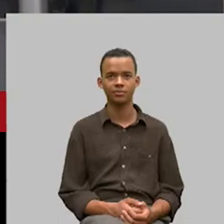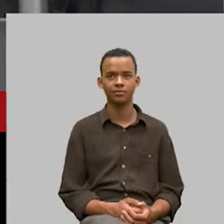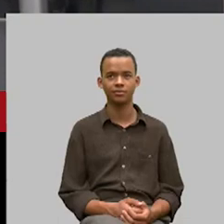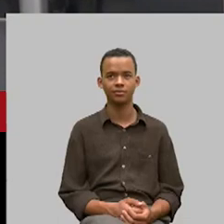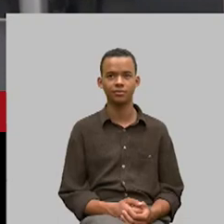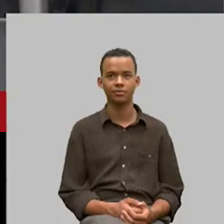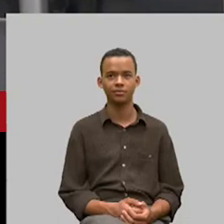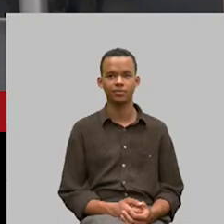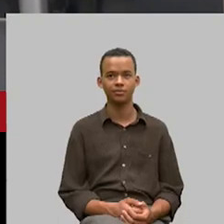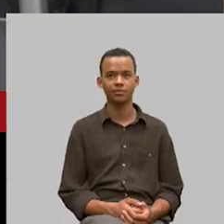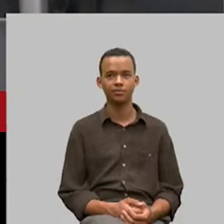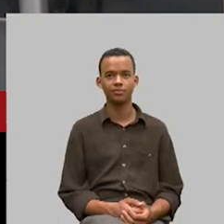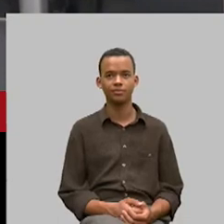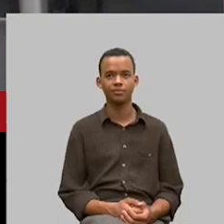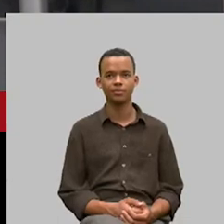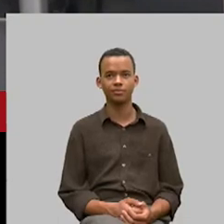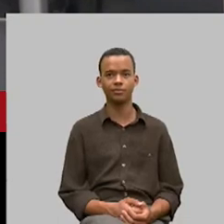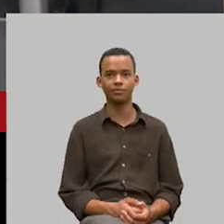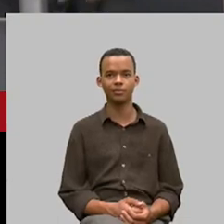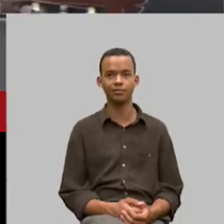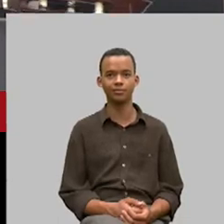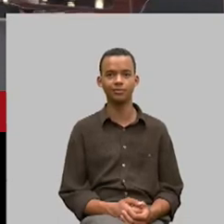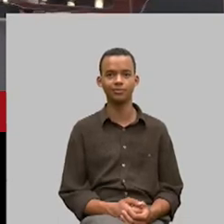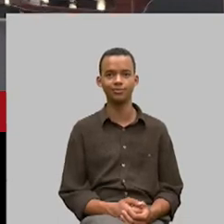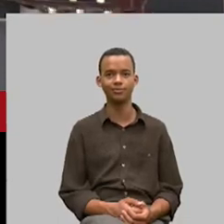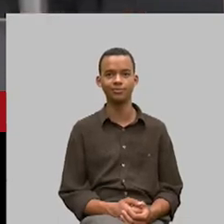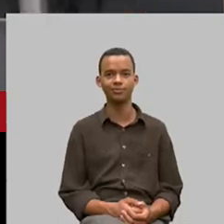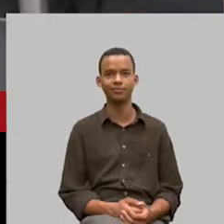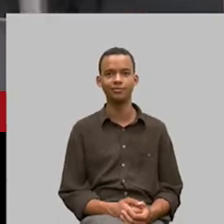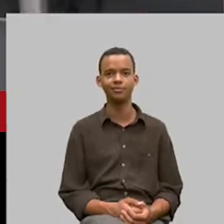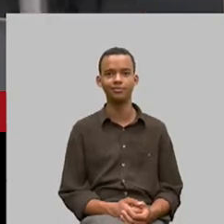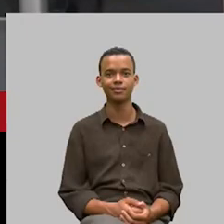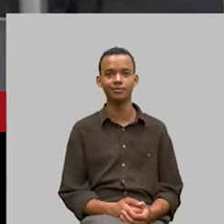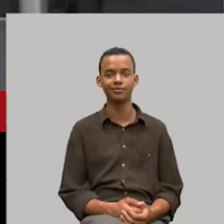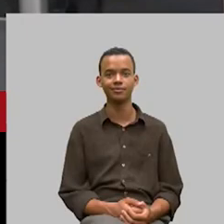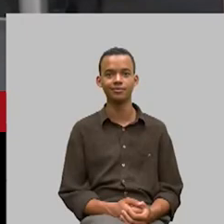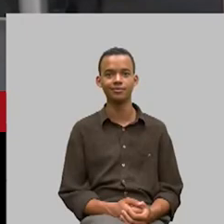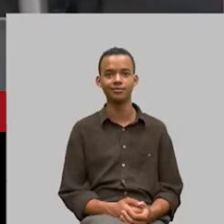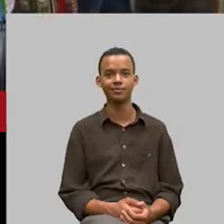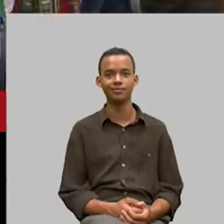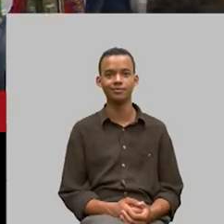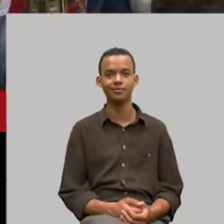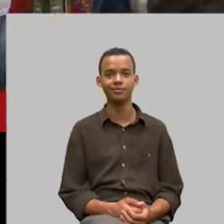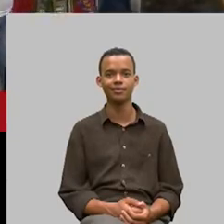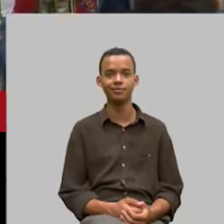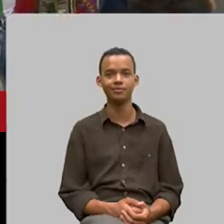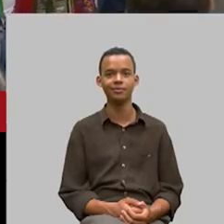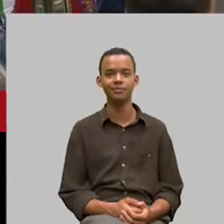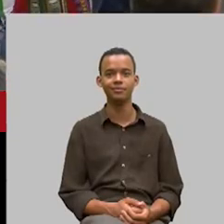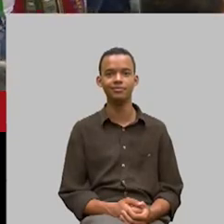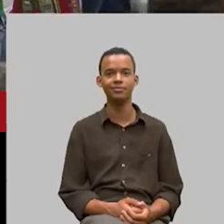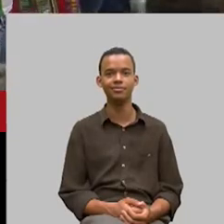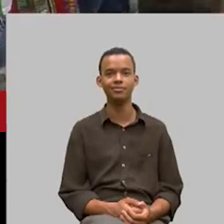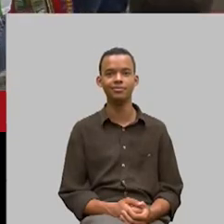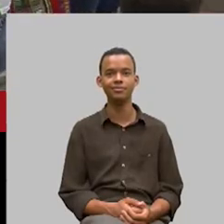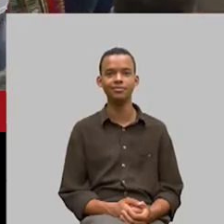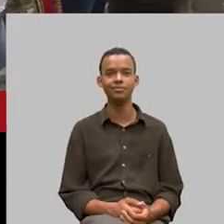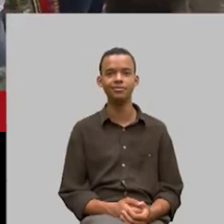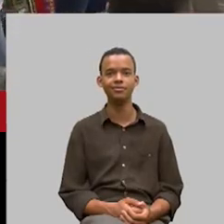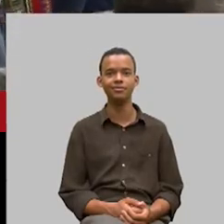o Brasil perde também nosso direito nosso direito